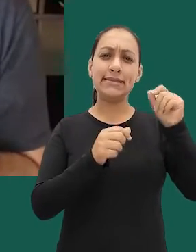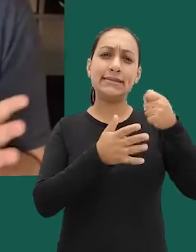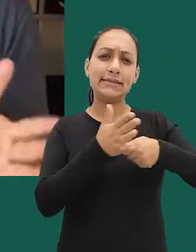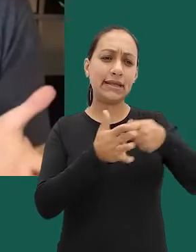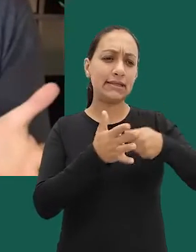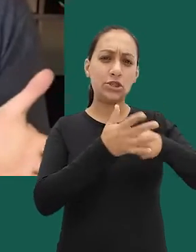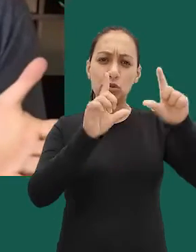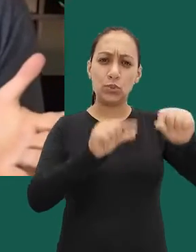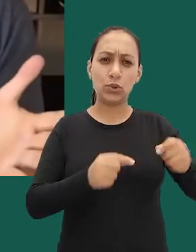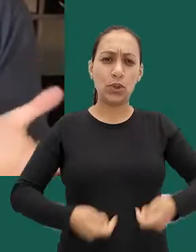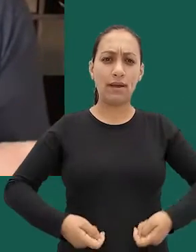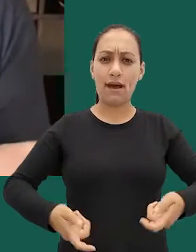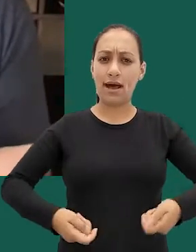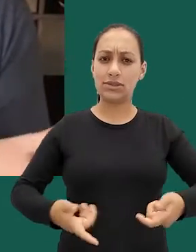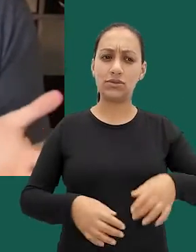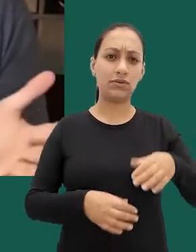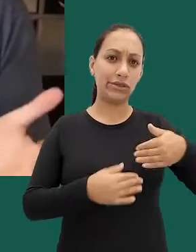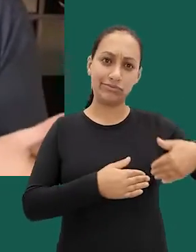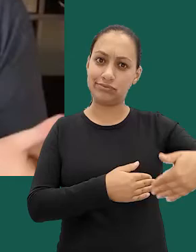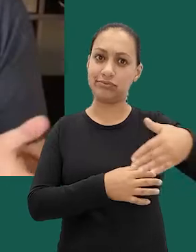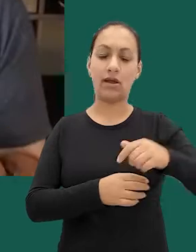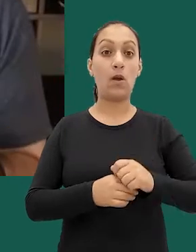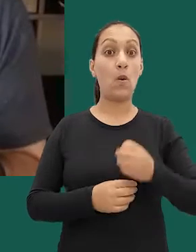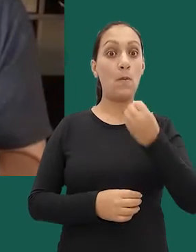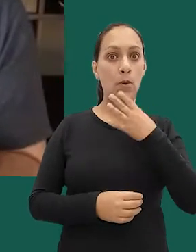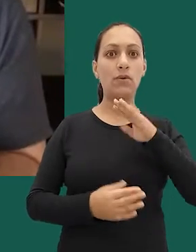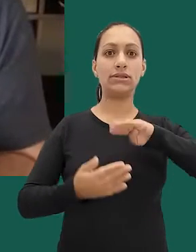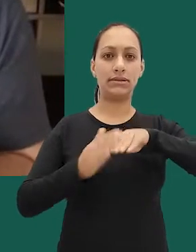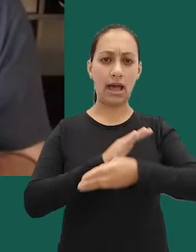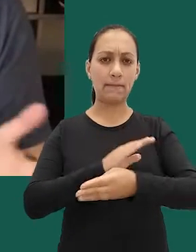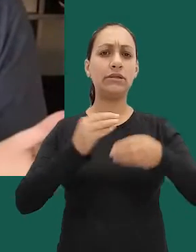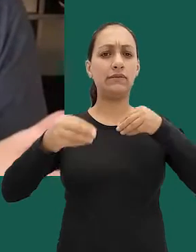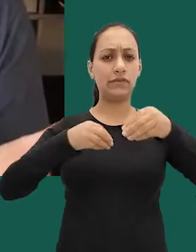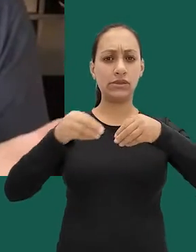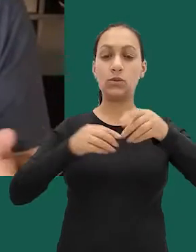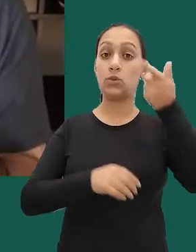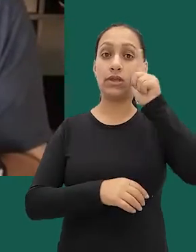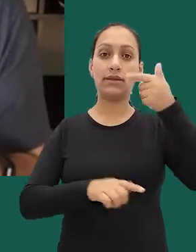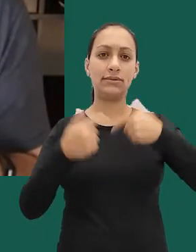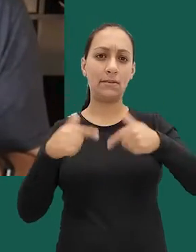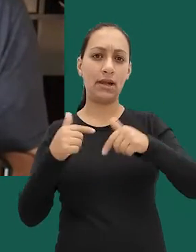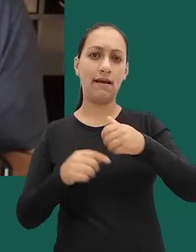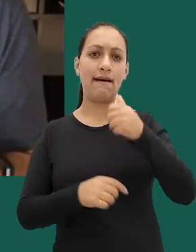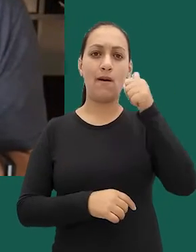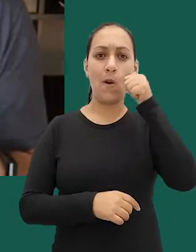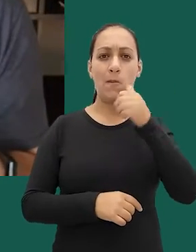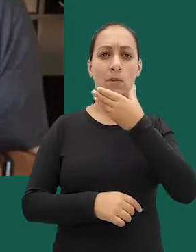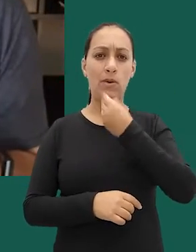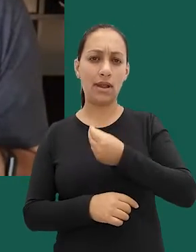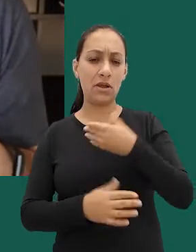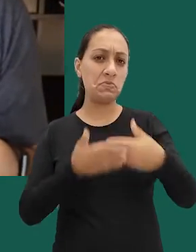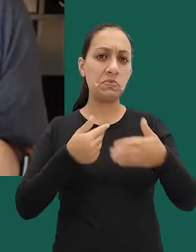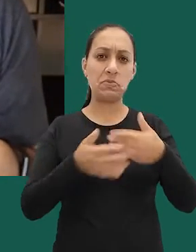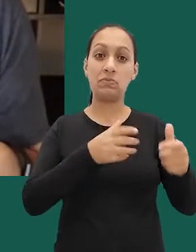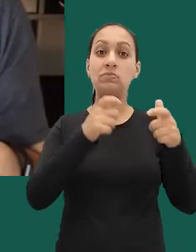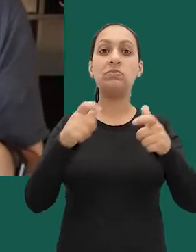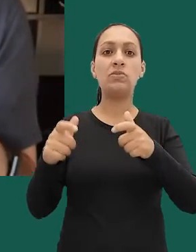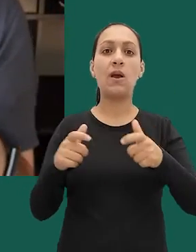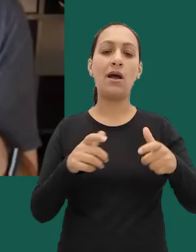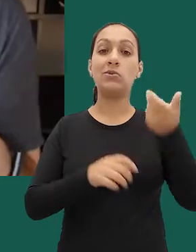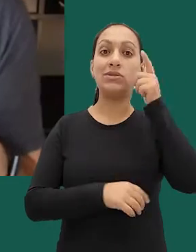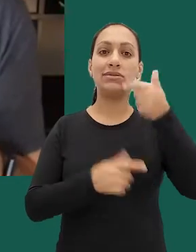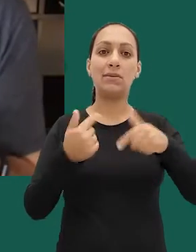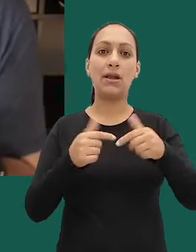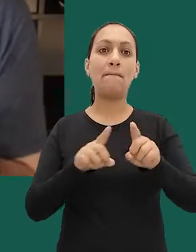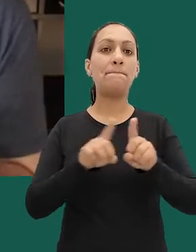O bom disso é que ele se adapta, ele é muito flexível, ele consegue trabalhar ele ou ela consegue trabalhar em qualquer lugar. O problema